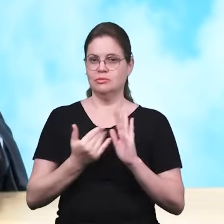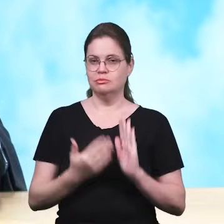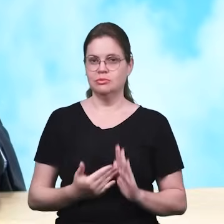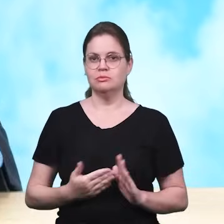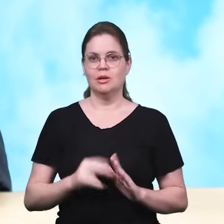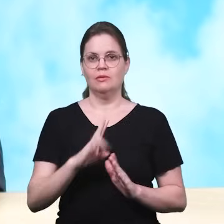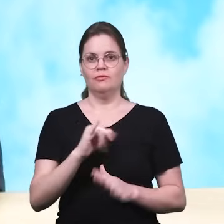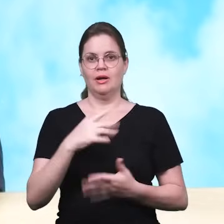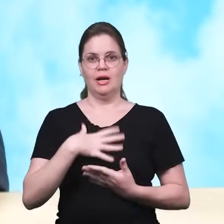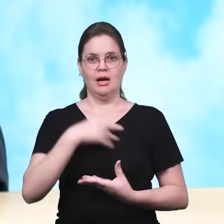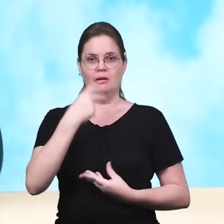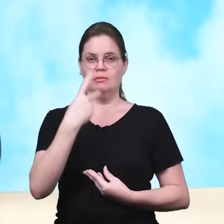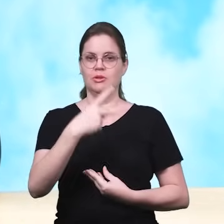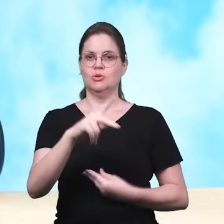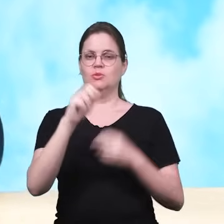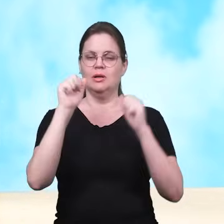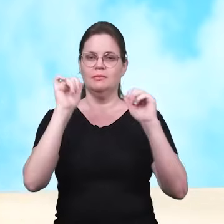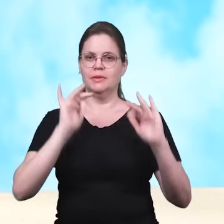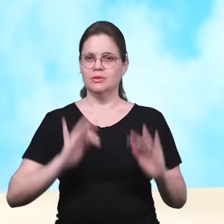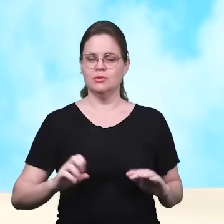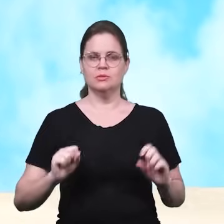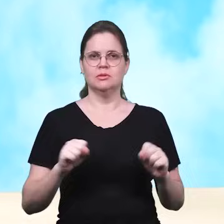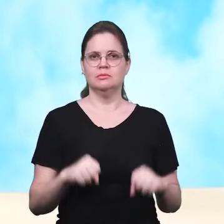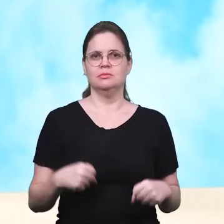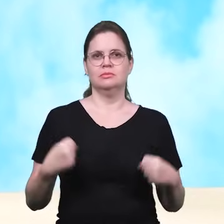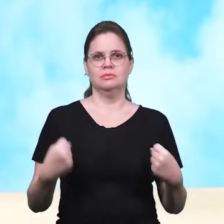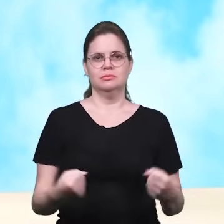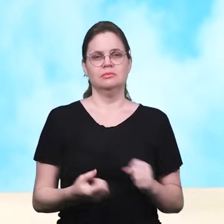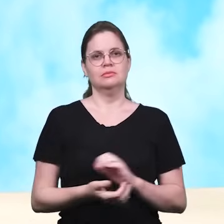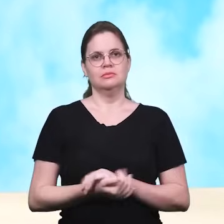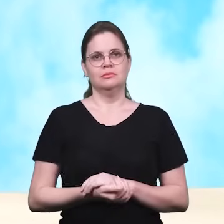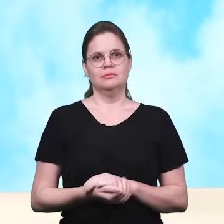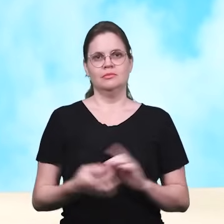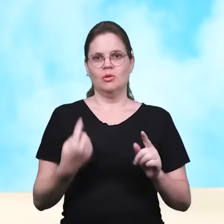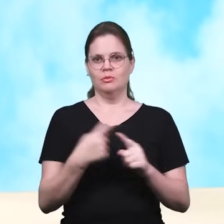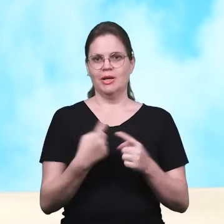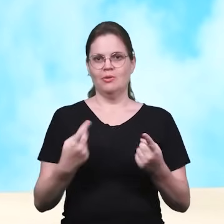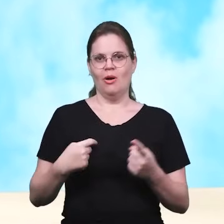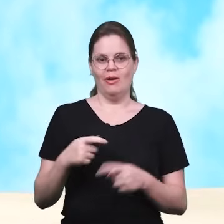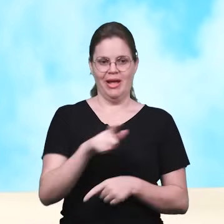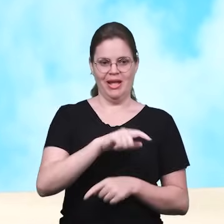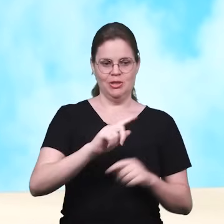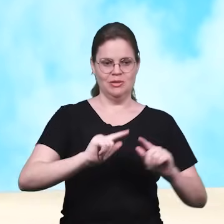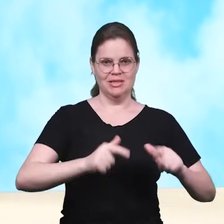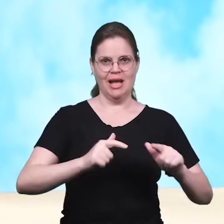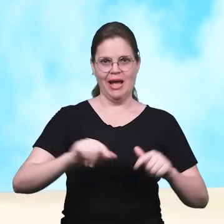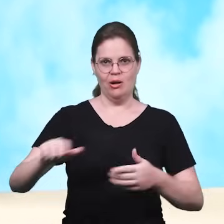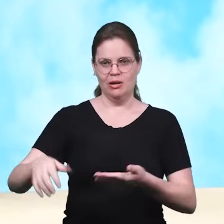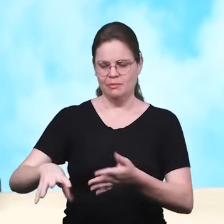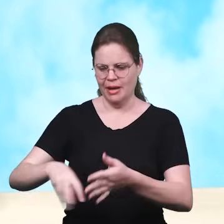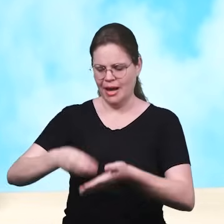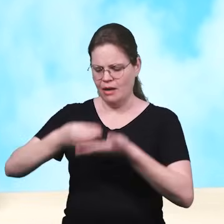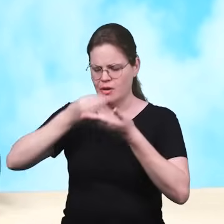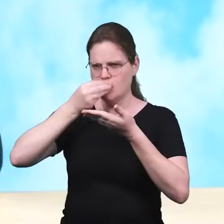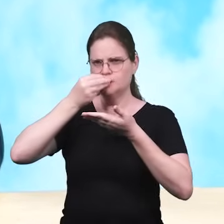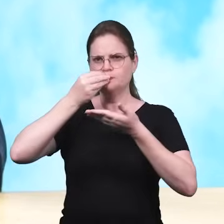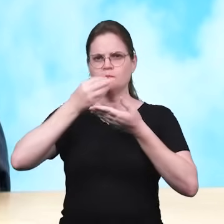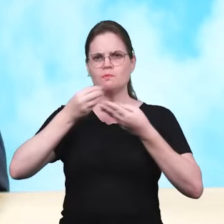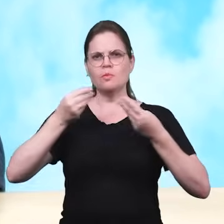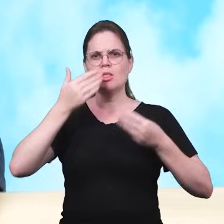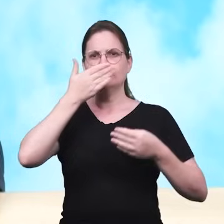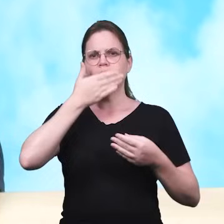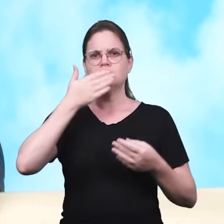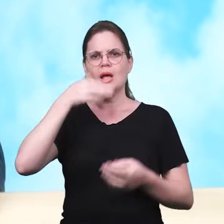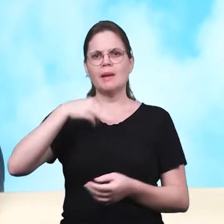alimentar a sua alma. Essa palavra o maná tinha gosto de mel. É doce. Acabou a